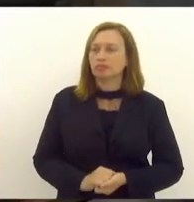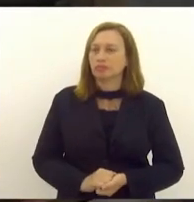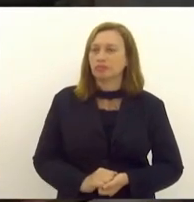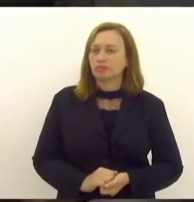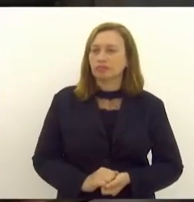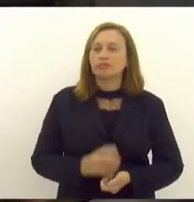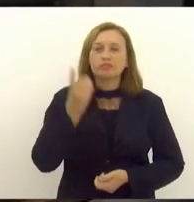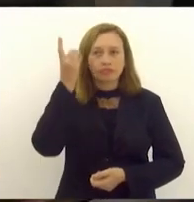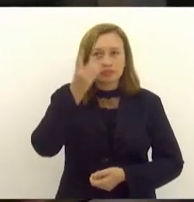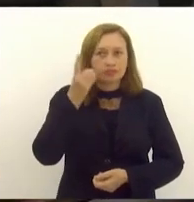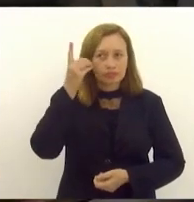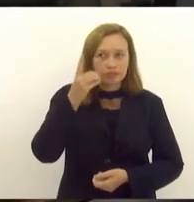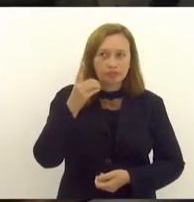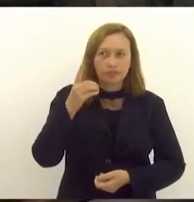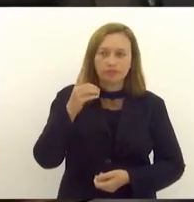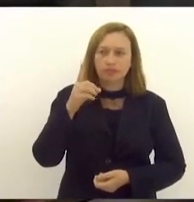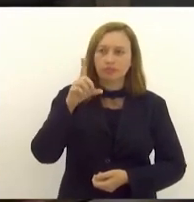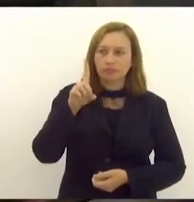deputado